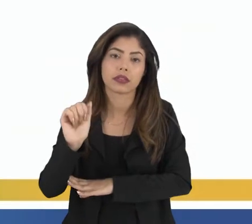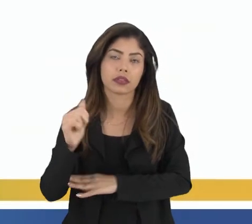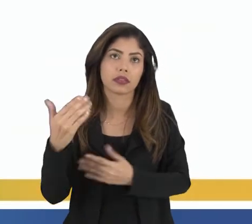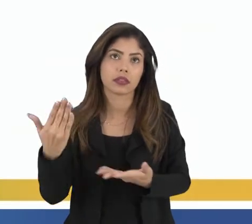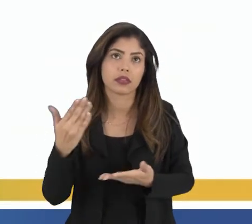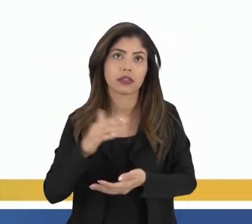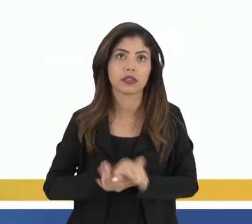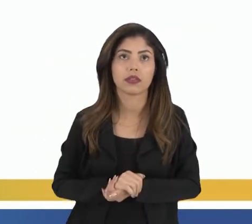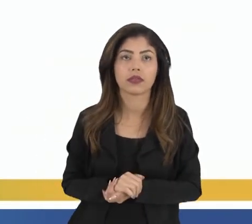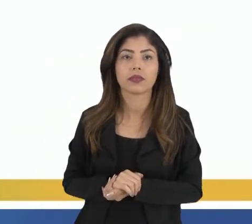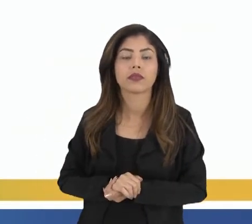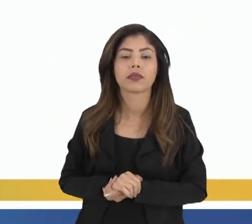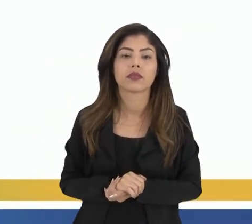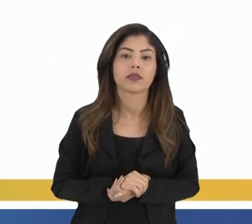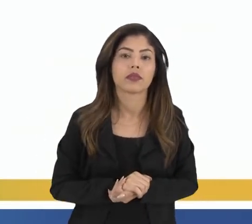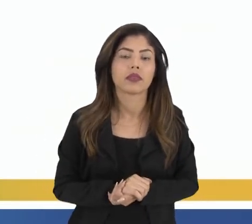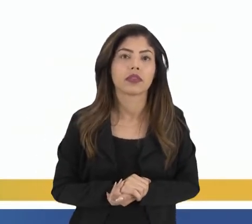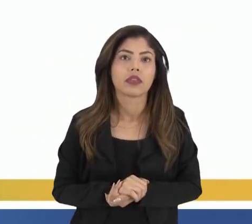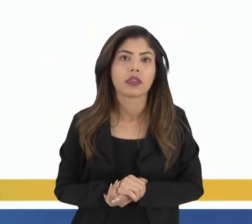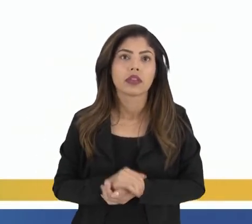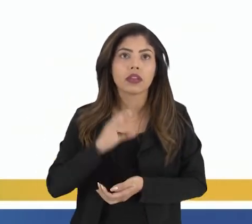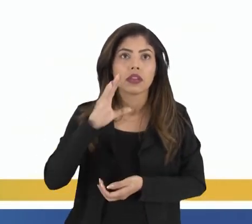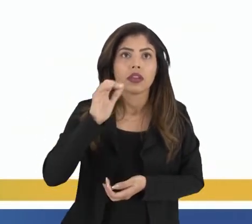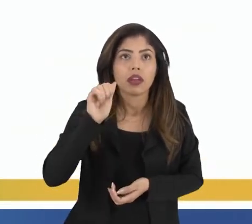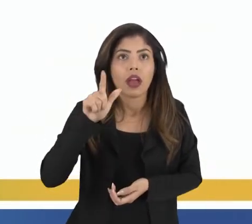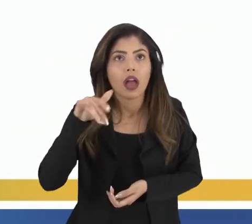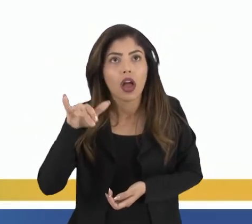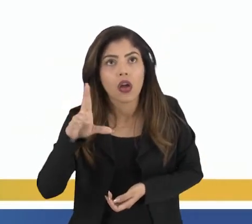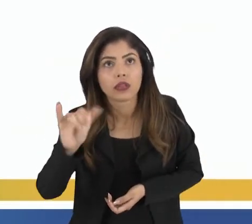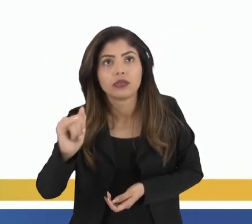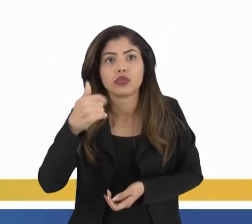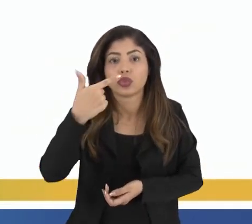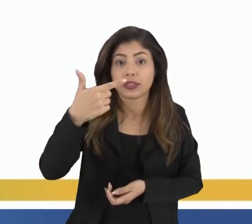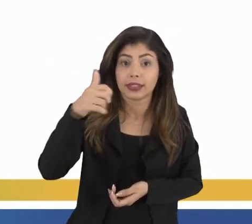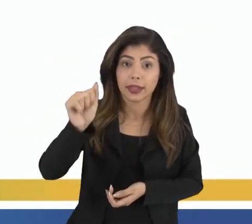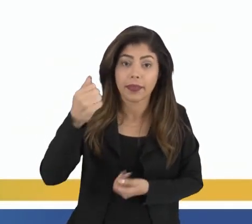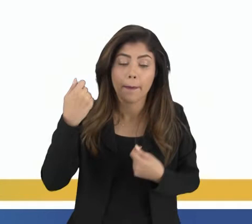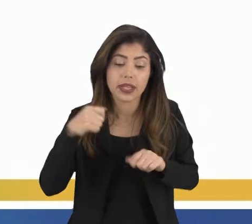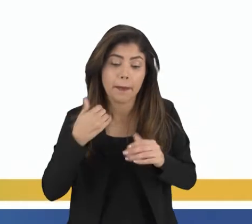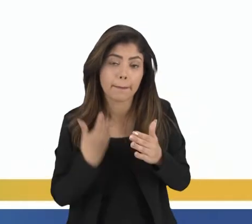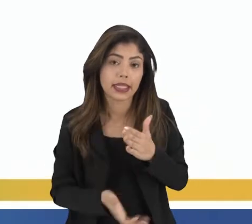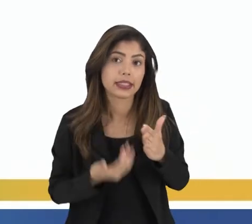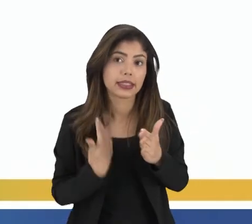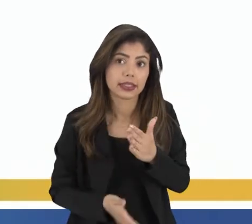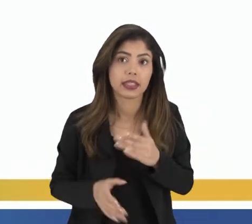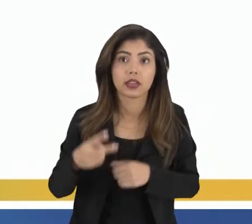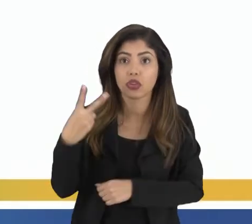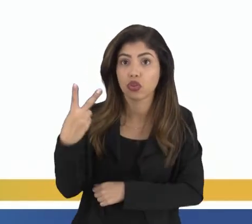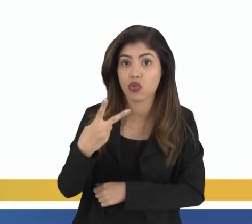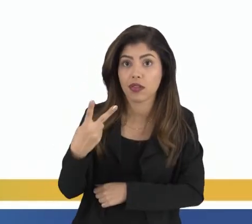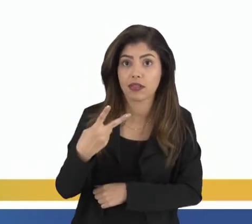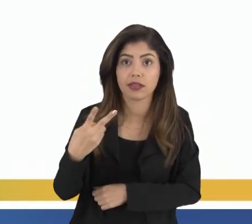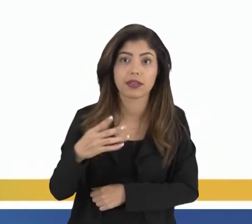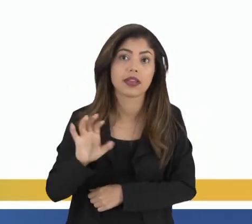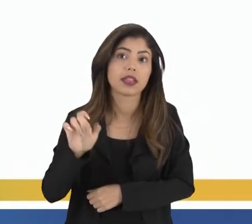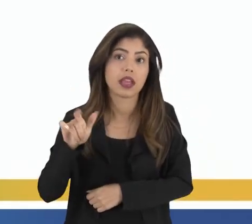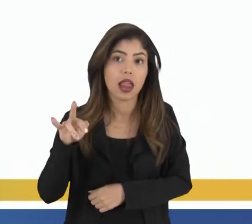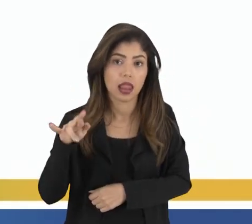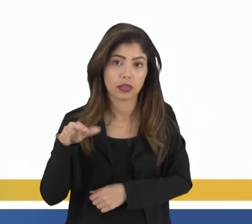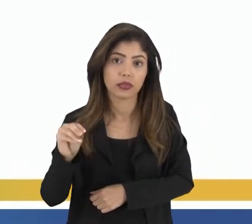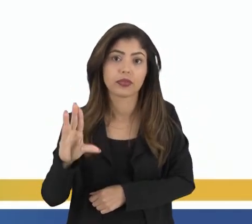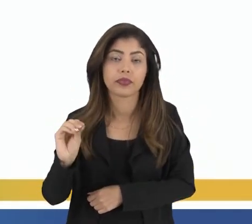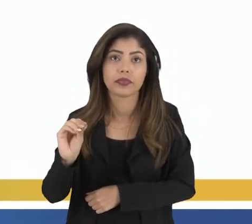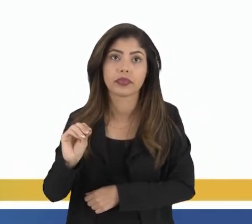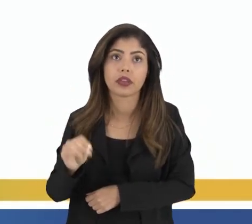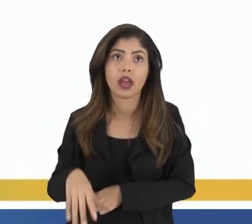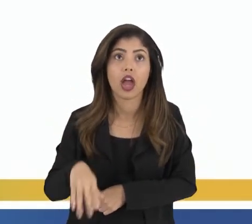cálcio. Átomos de cálcio e átomos de bromo. O cálcio é um elemento que está na família 2A, então ele precisa perder